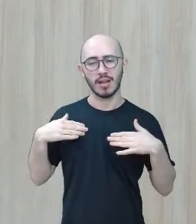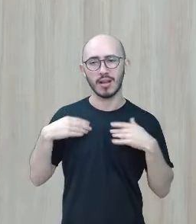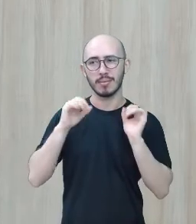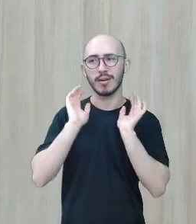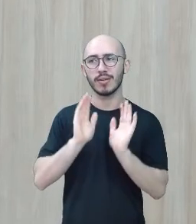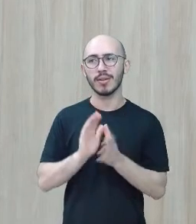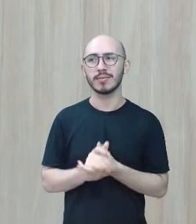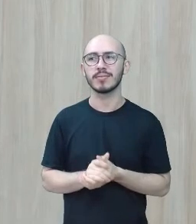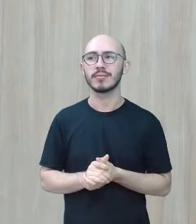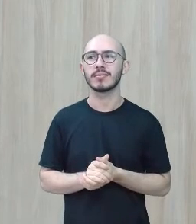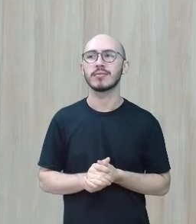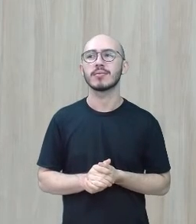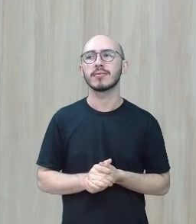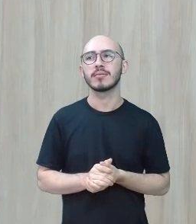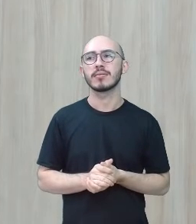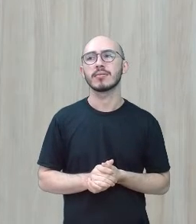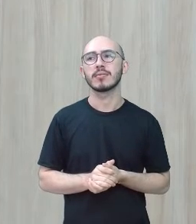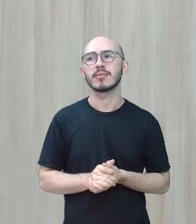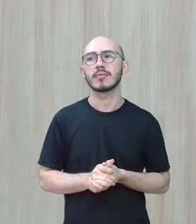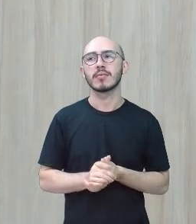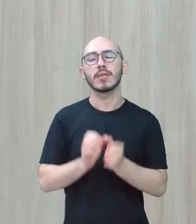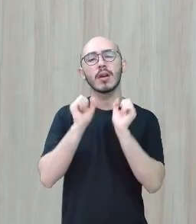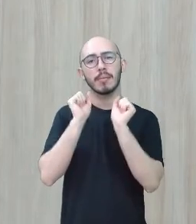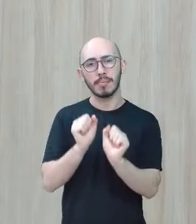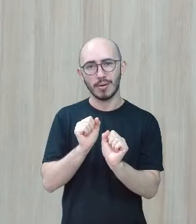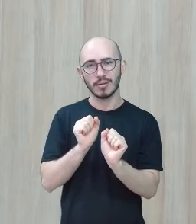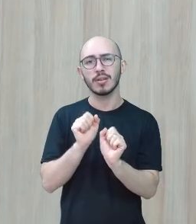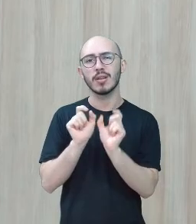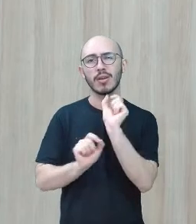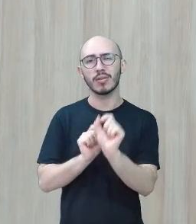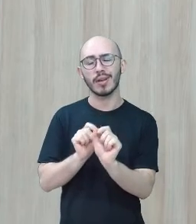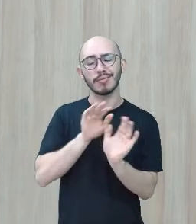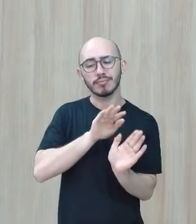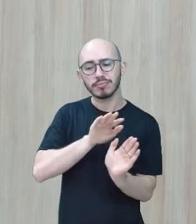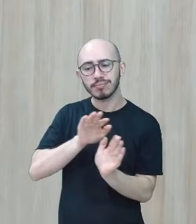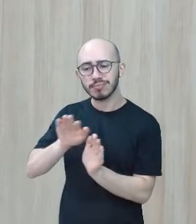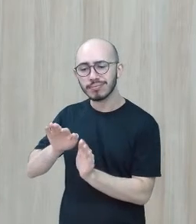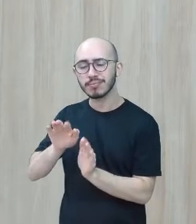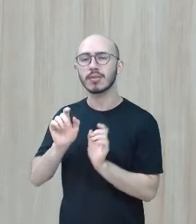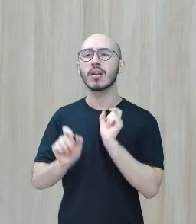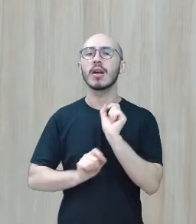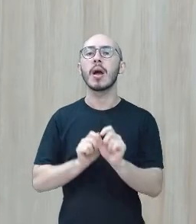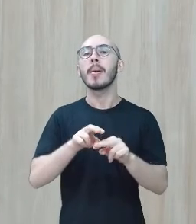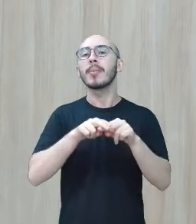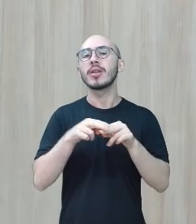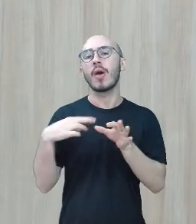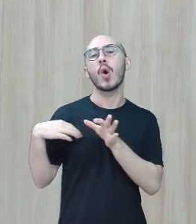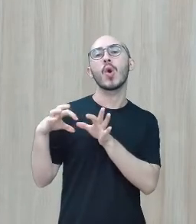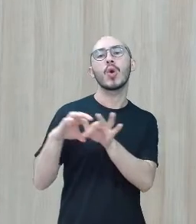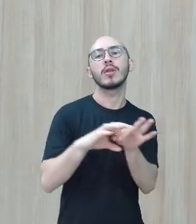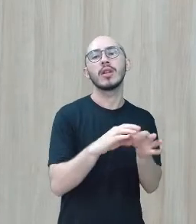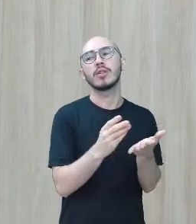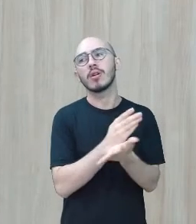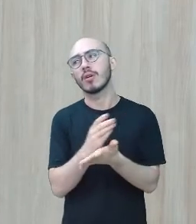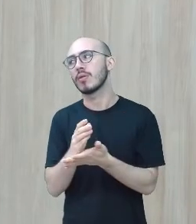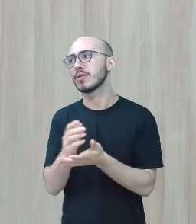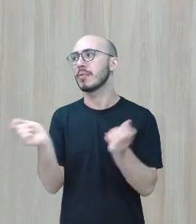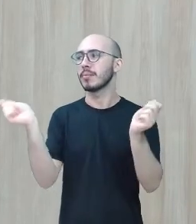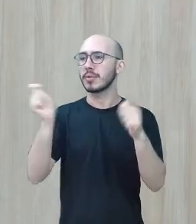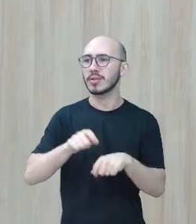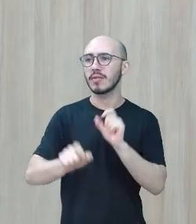forte. Ela pode ser colocada um pouco de lado, porque alguns contextos, eles permitem